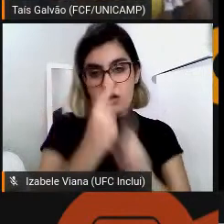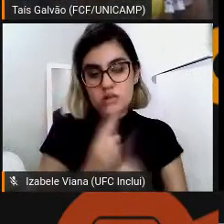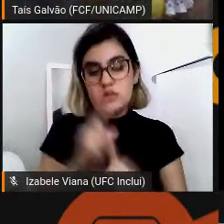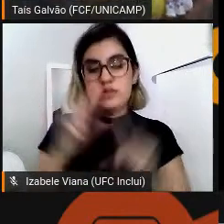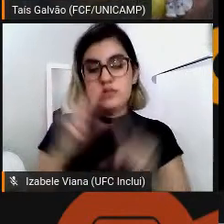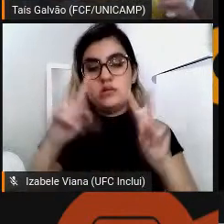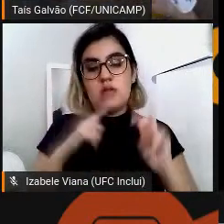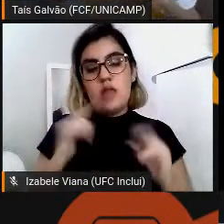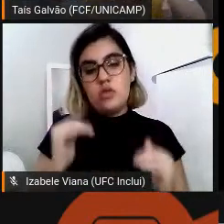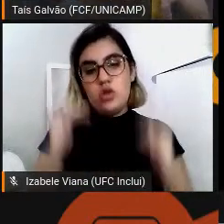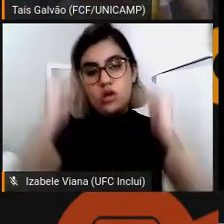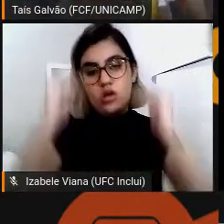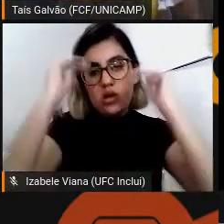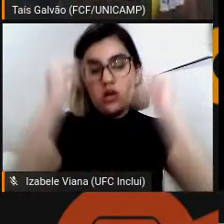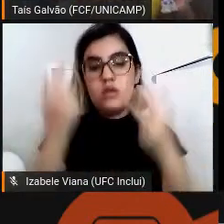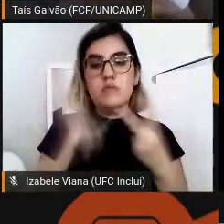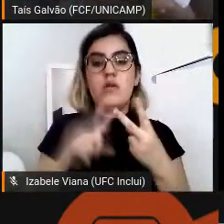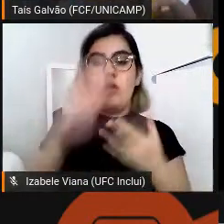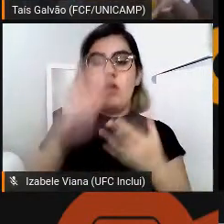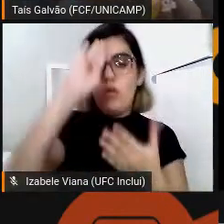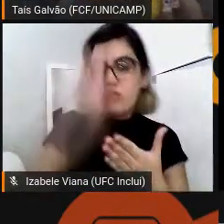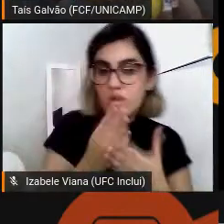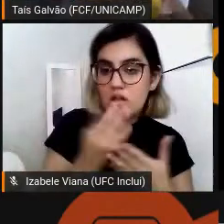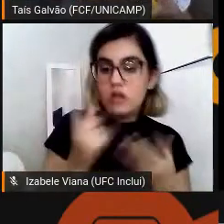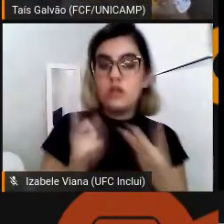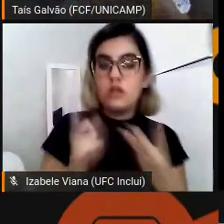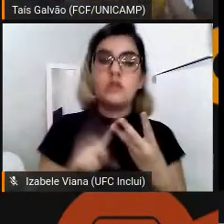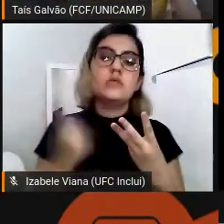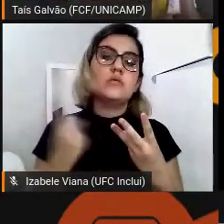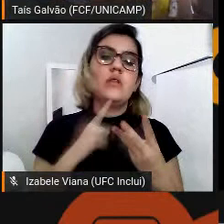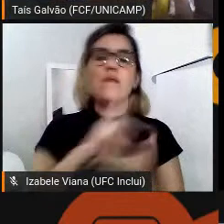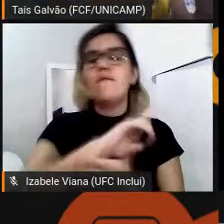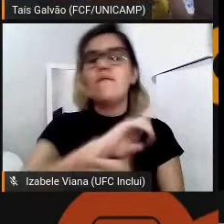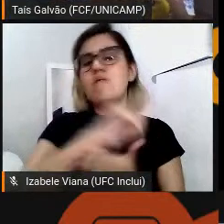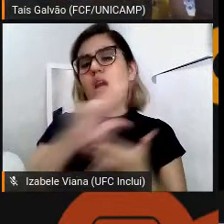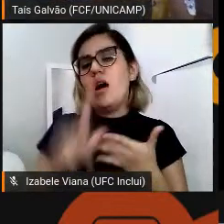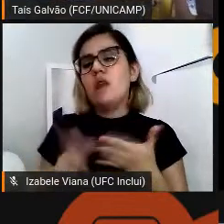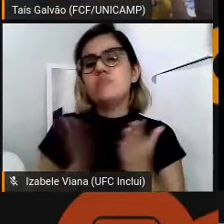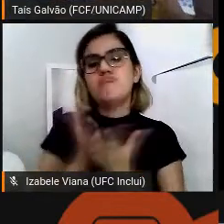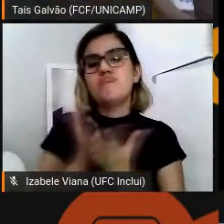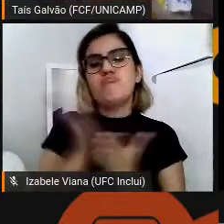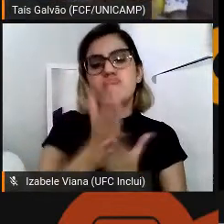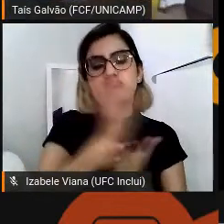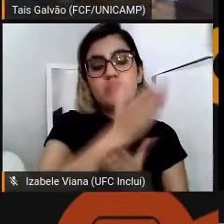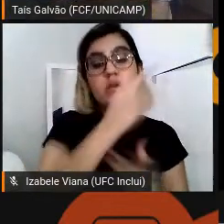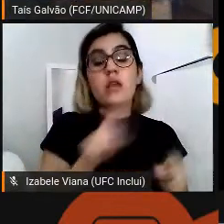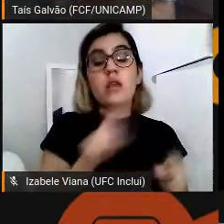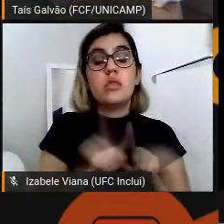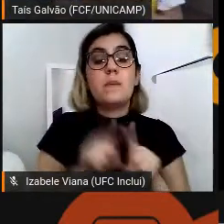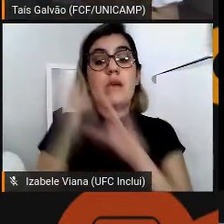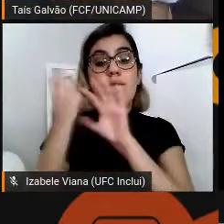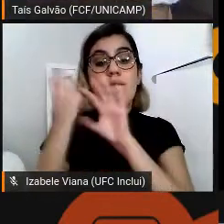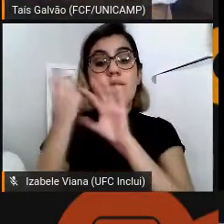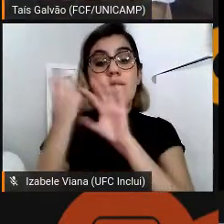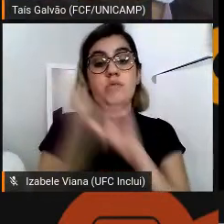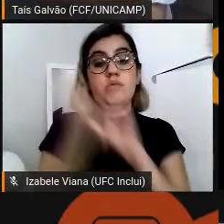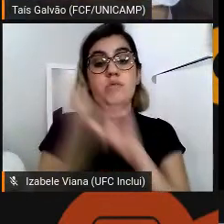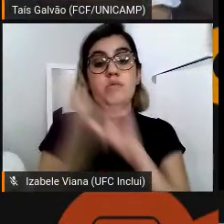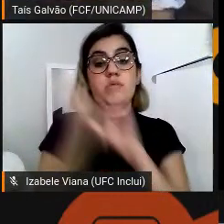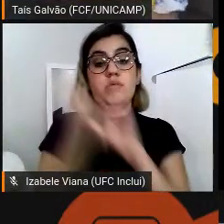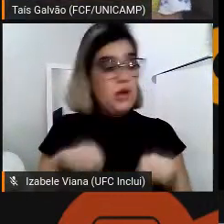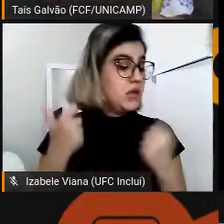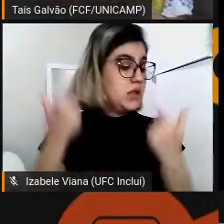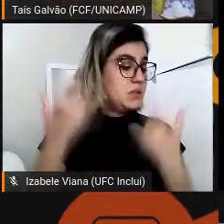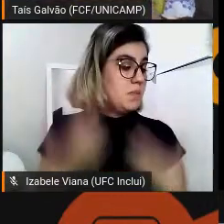evidência, sobre a confiança, sobre os diferentes vieses, e no de revisão sistemática, a gente já trata especificamente